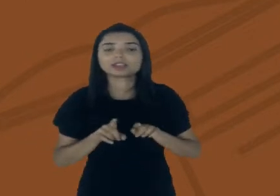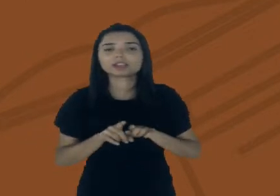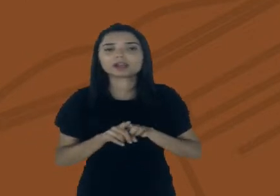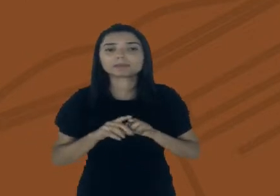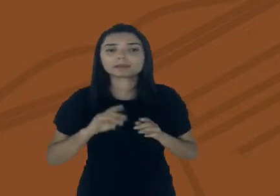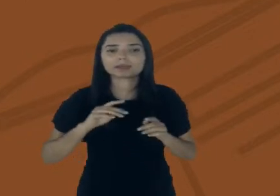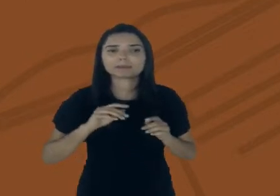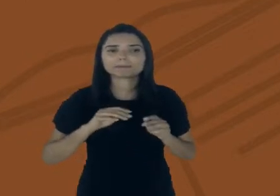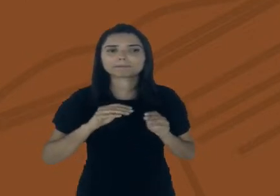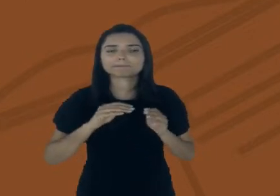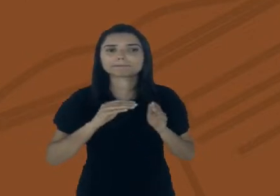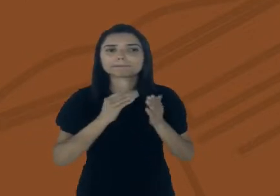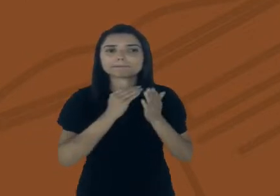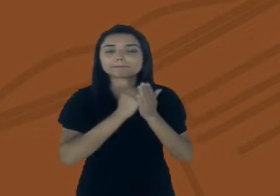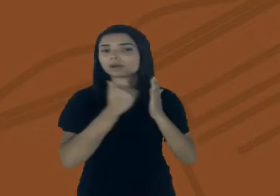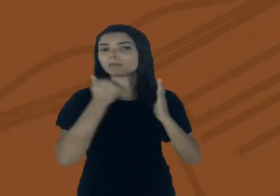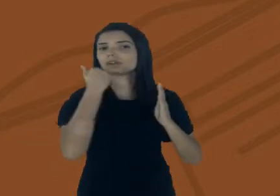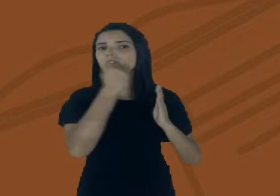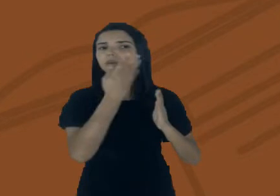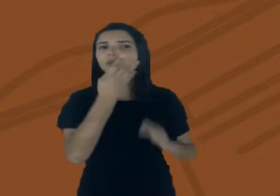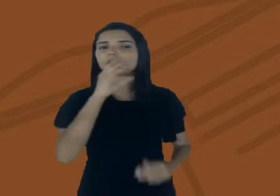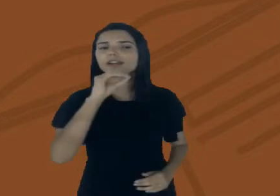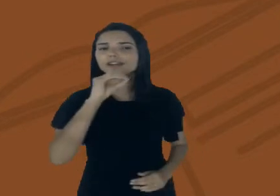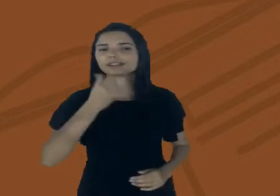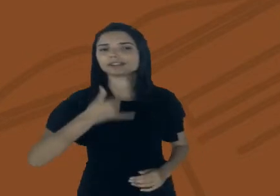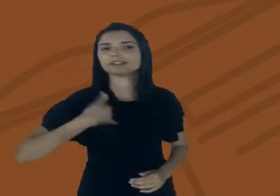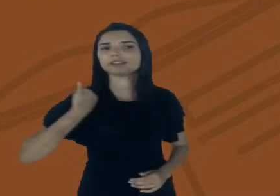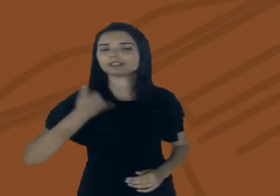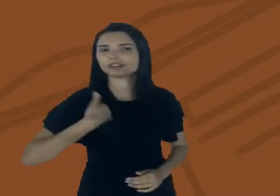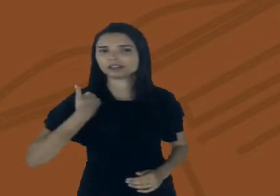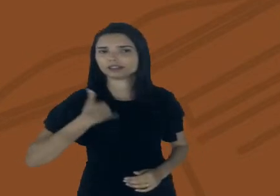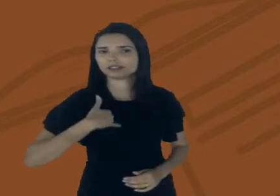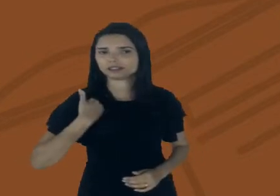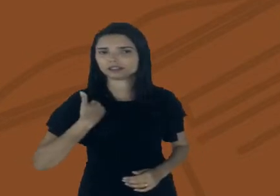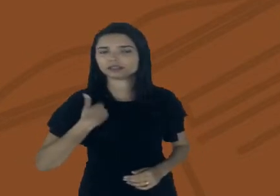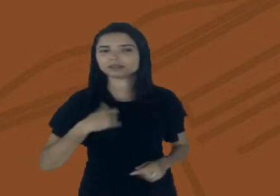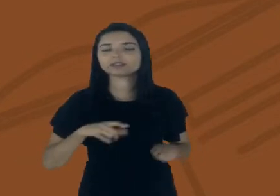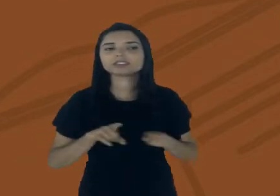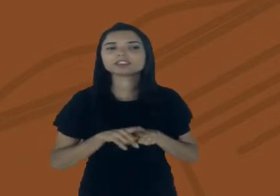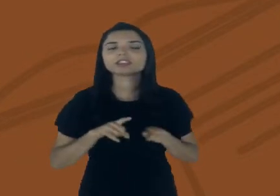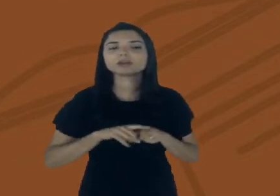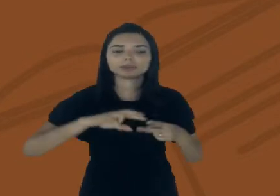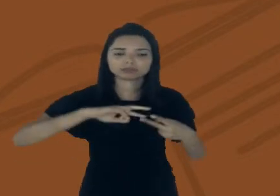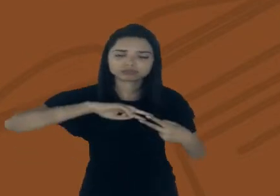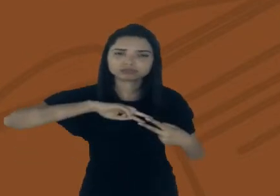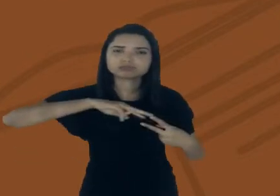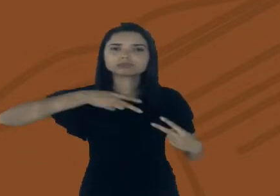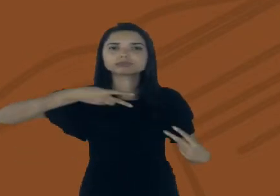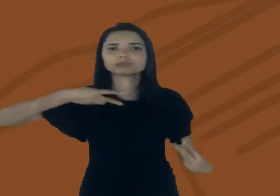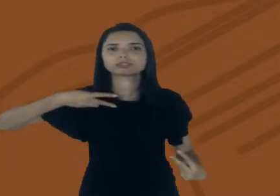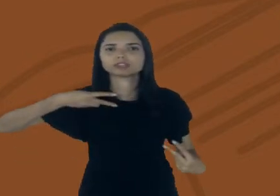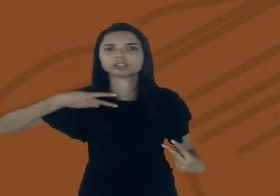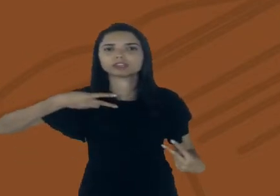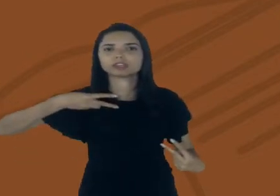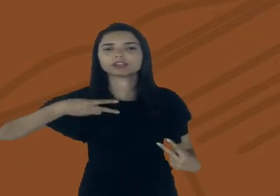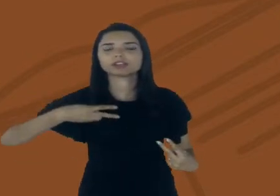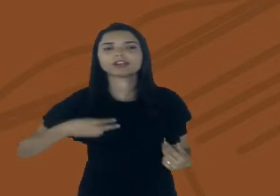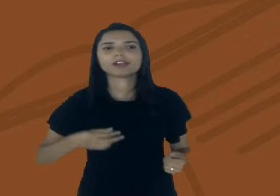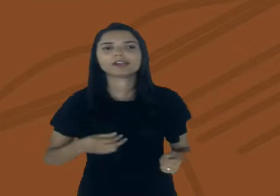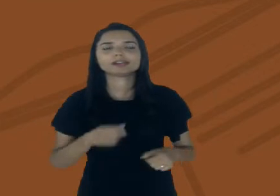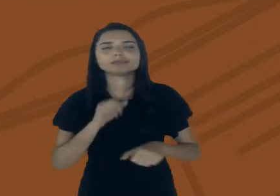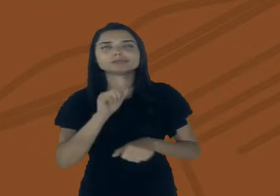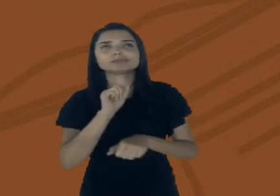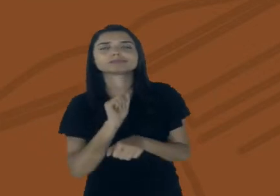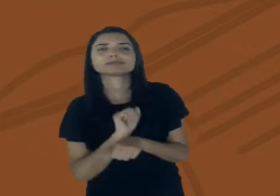anos, predisposição genética, porque foi como a gente falou das questões hereditárias, o sedentarismo, que é